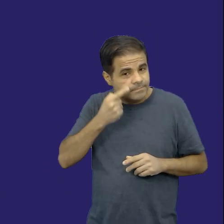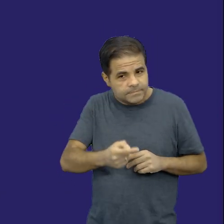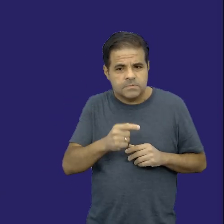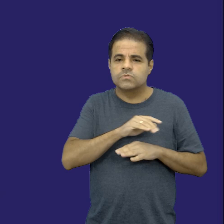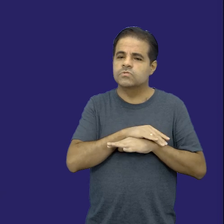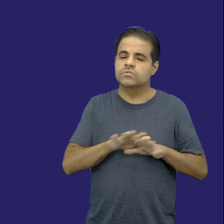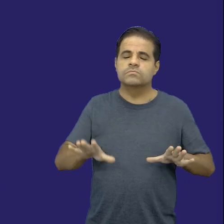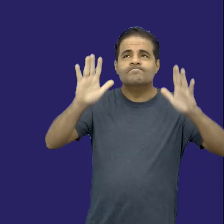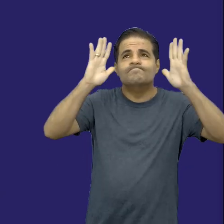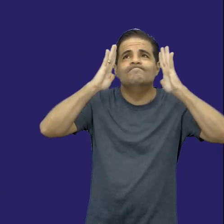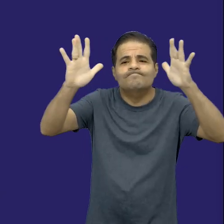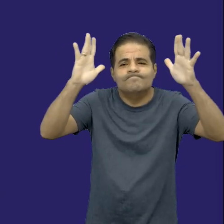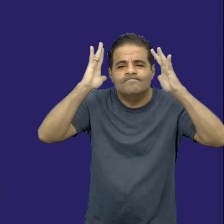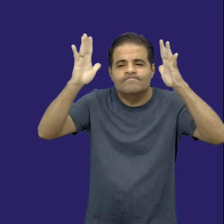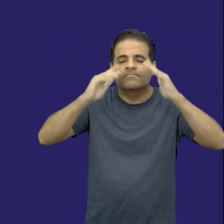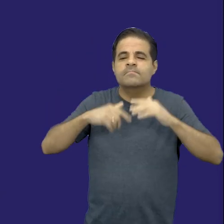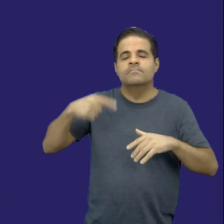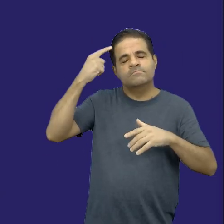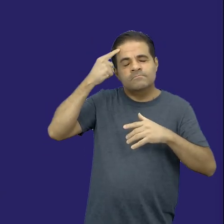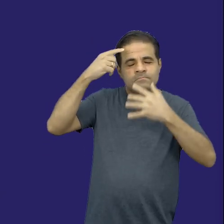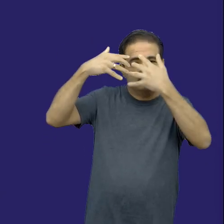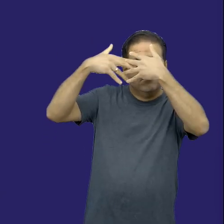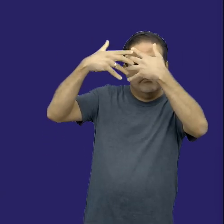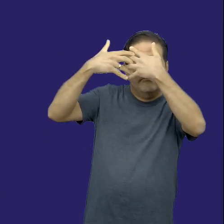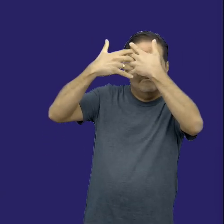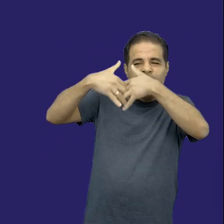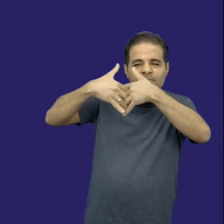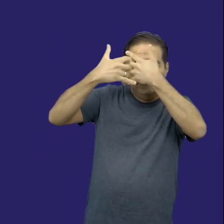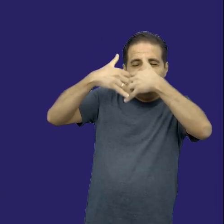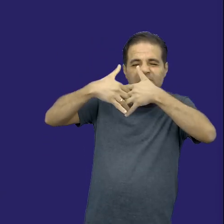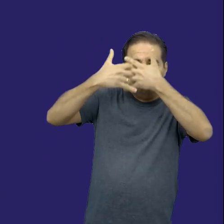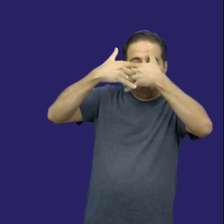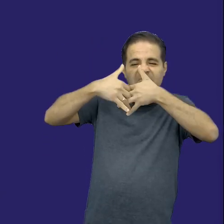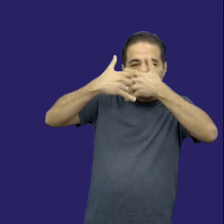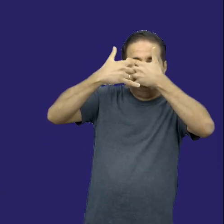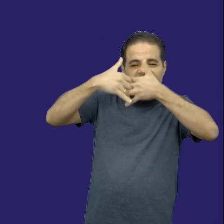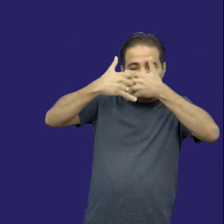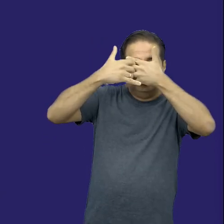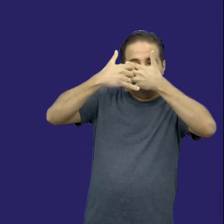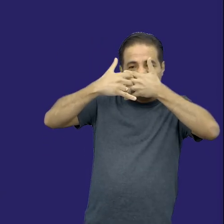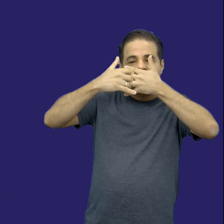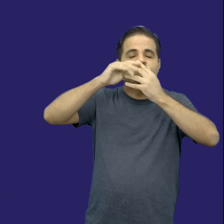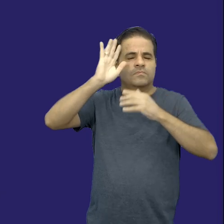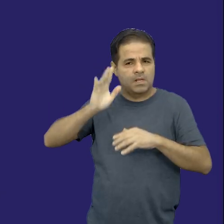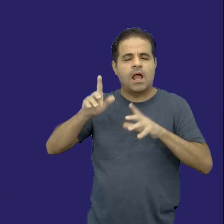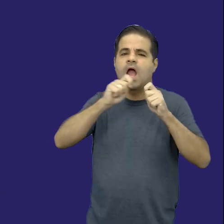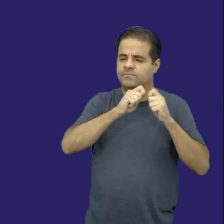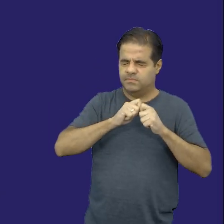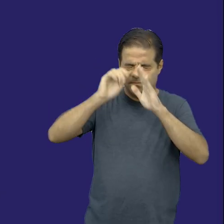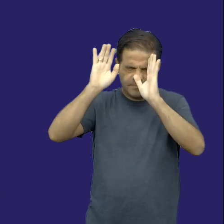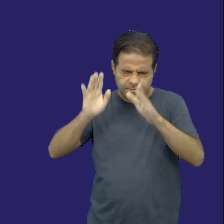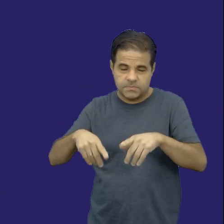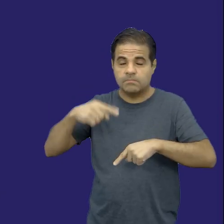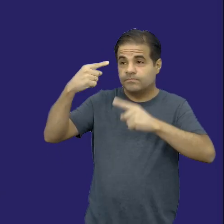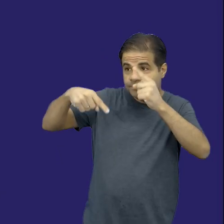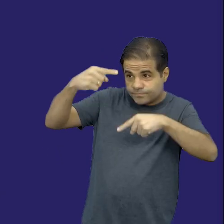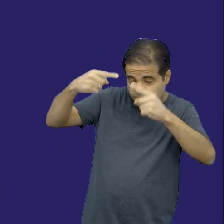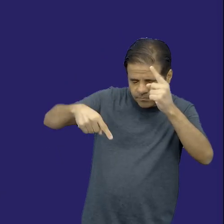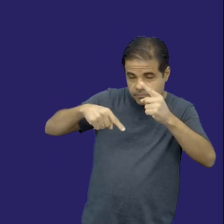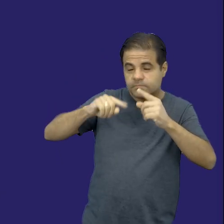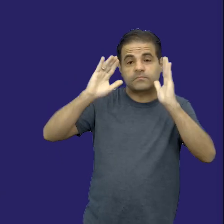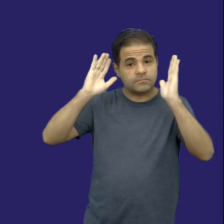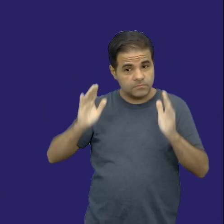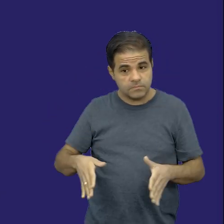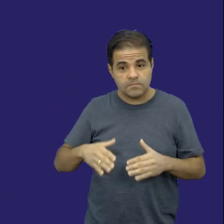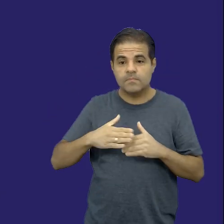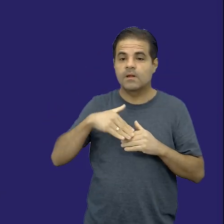É só refrescar um pouco a nossa memória, porque em outras transmissões nós já fizemos uma discussão até,